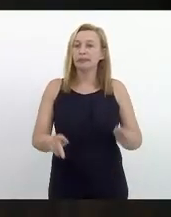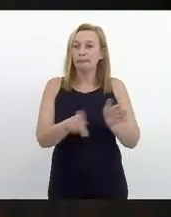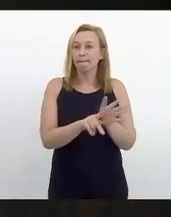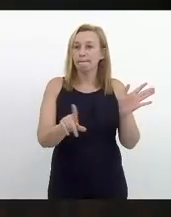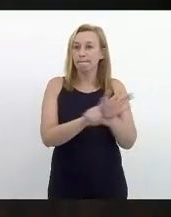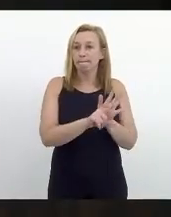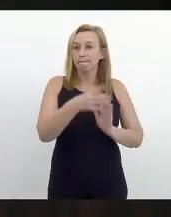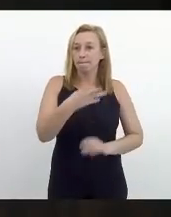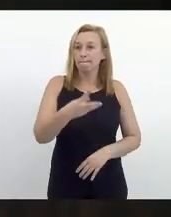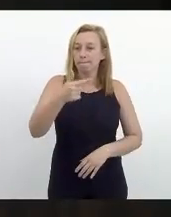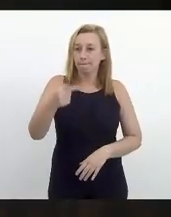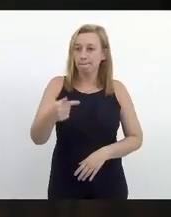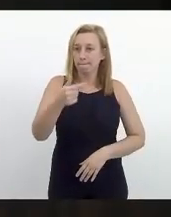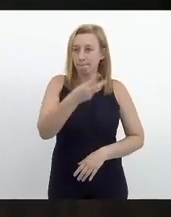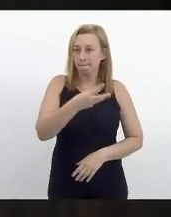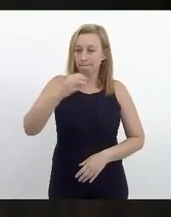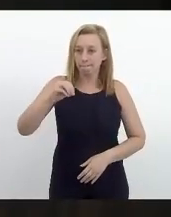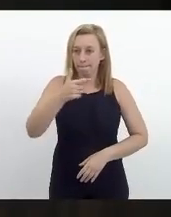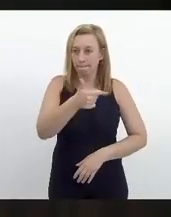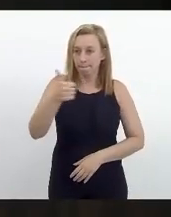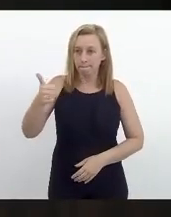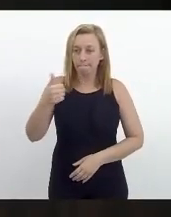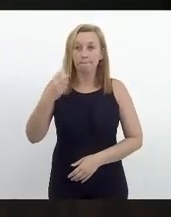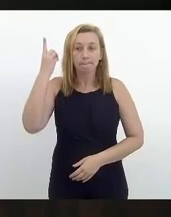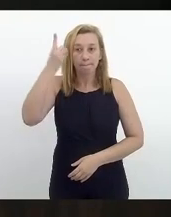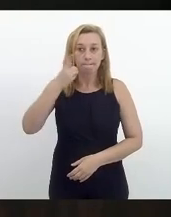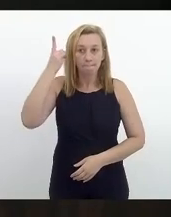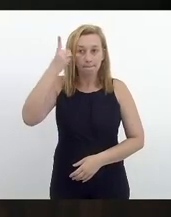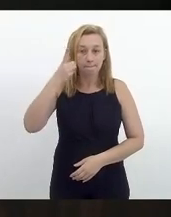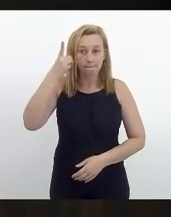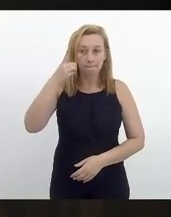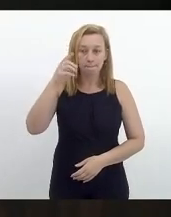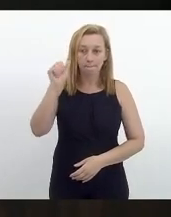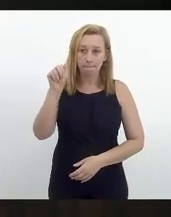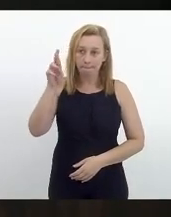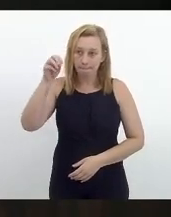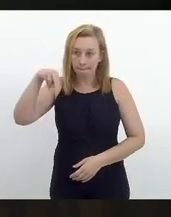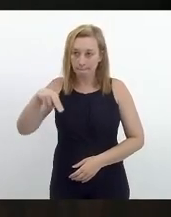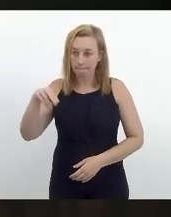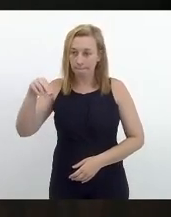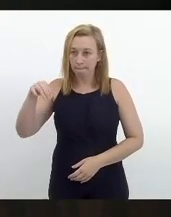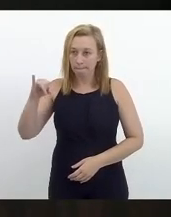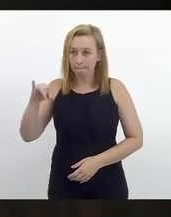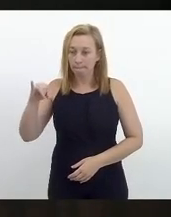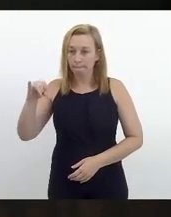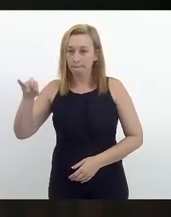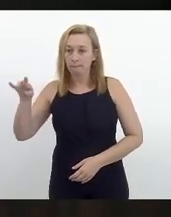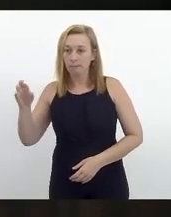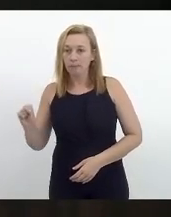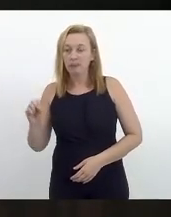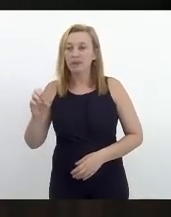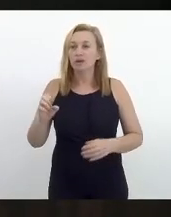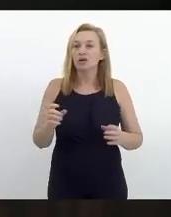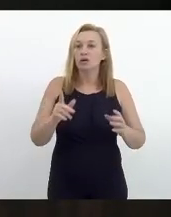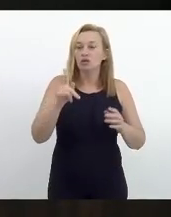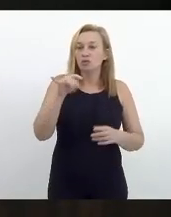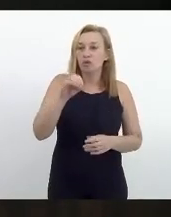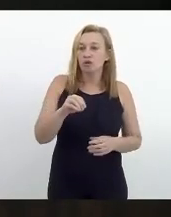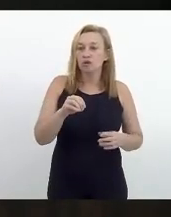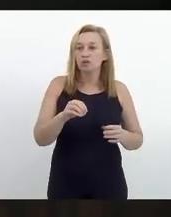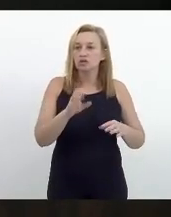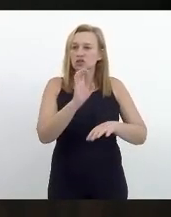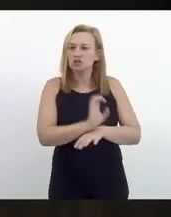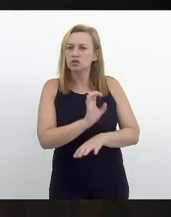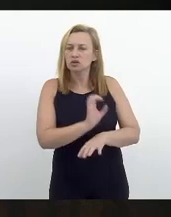Projeto de lei 4730 de 21, de autoria do deputado Anderson Moraes, que cria o Polo Estadual de Comércio